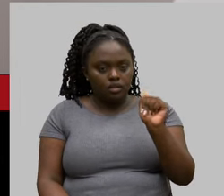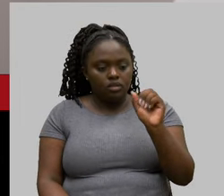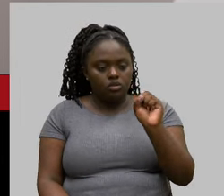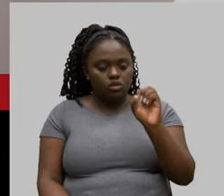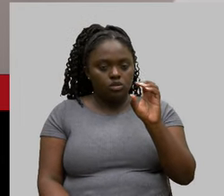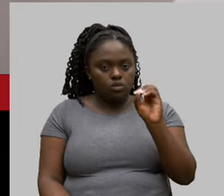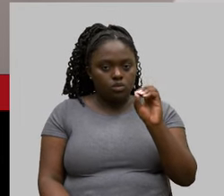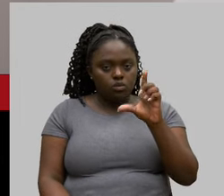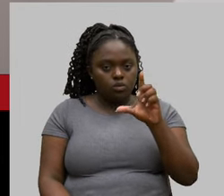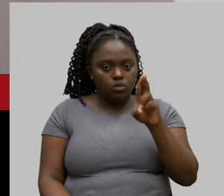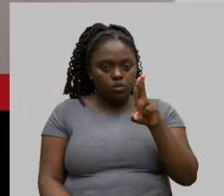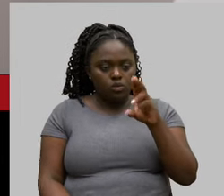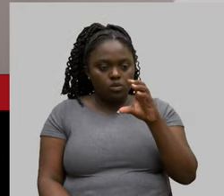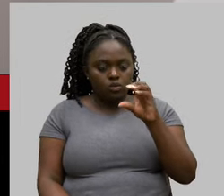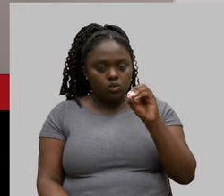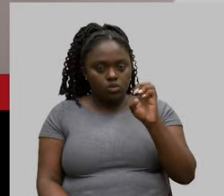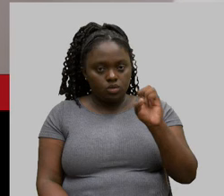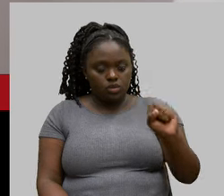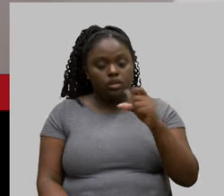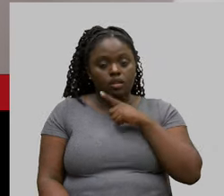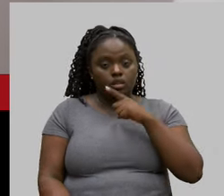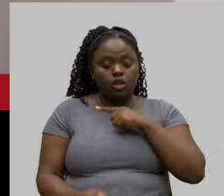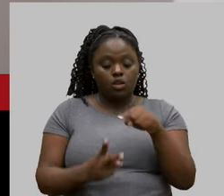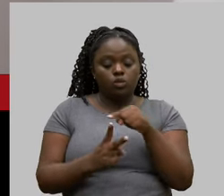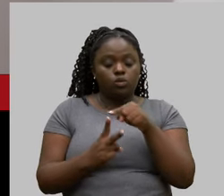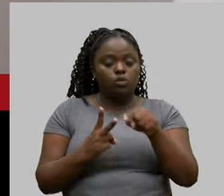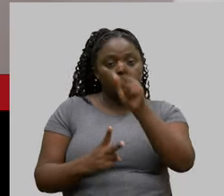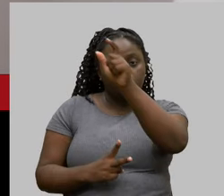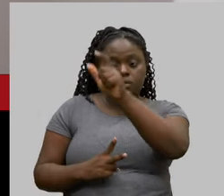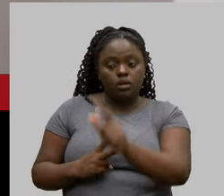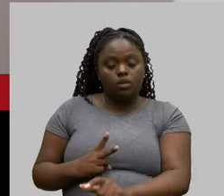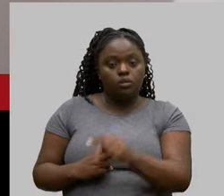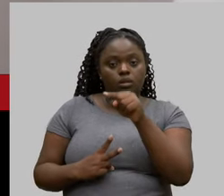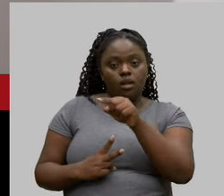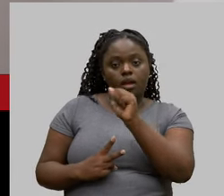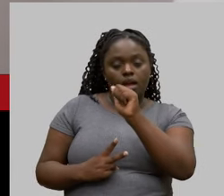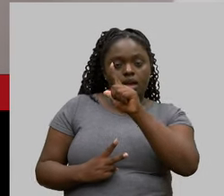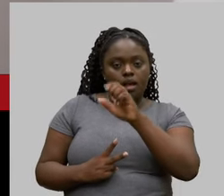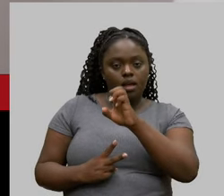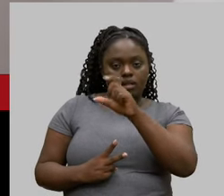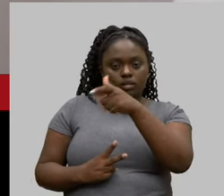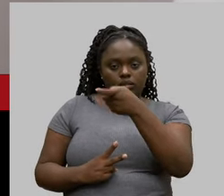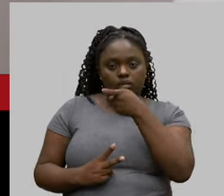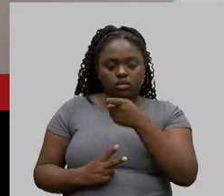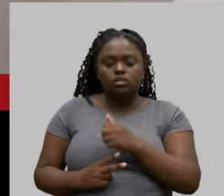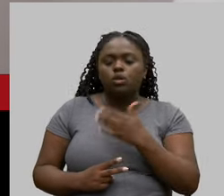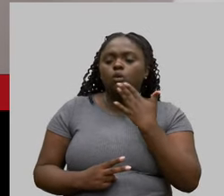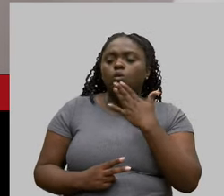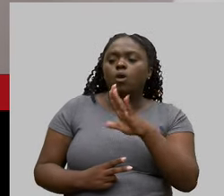A primeira é Qual a sua opinião Dr Alex sobre a PEC